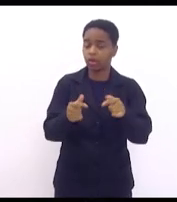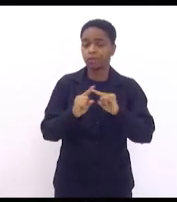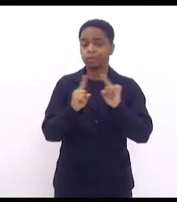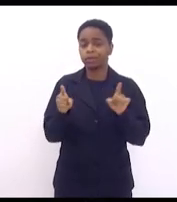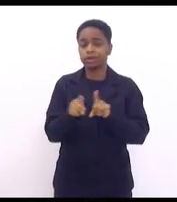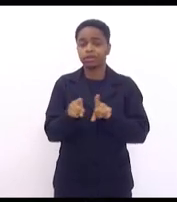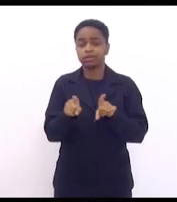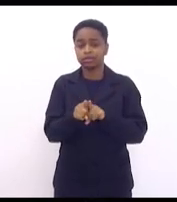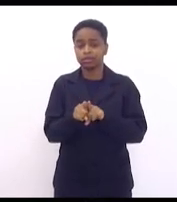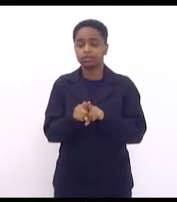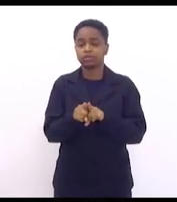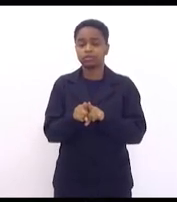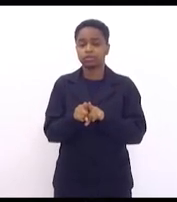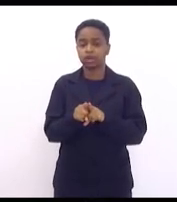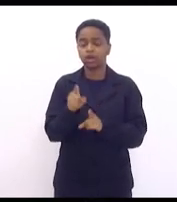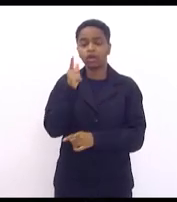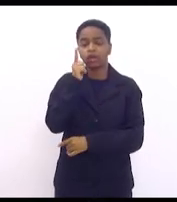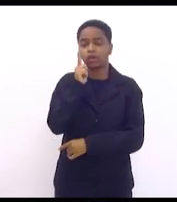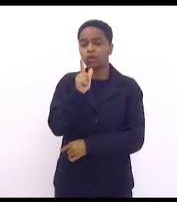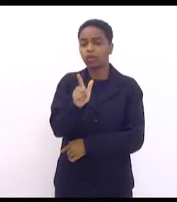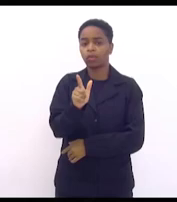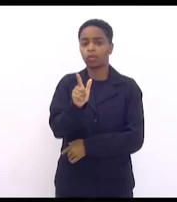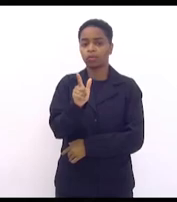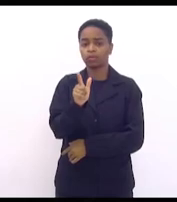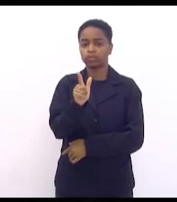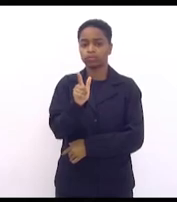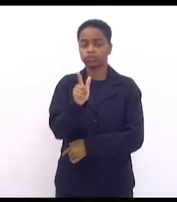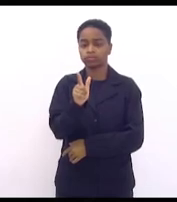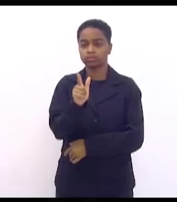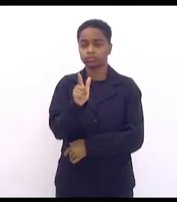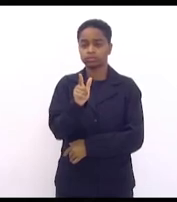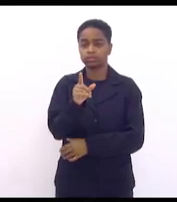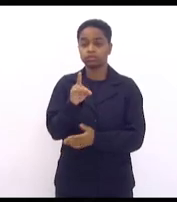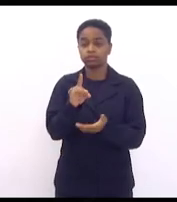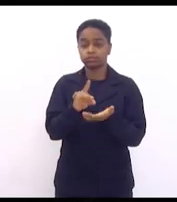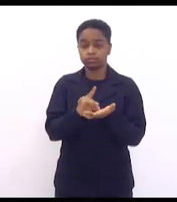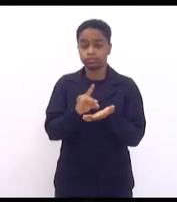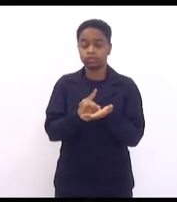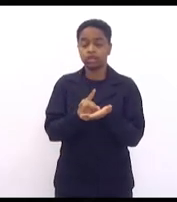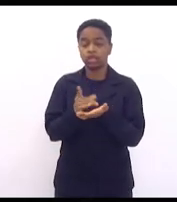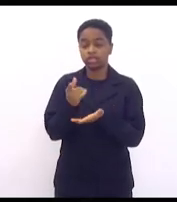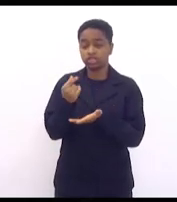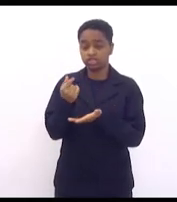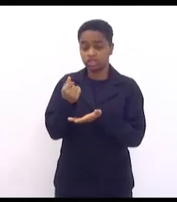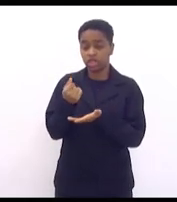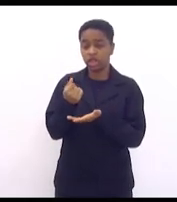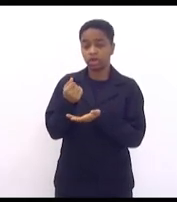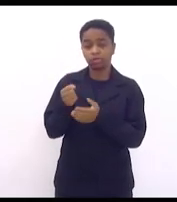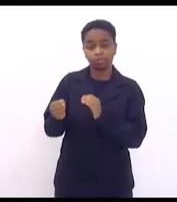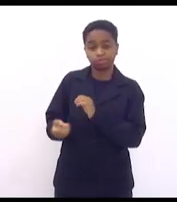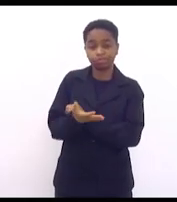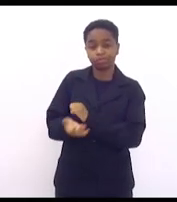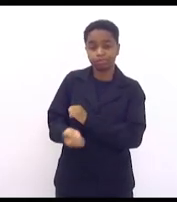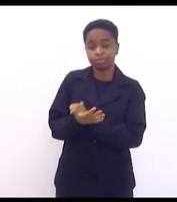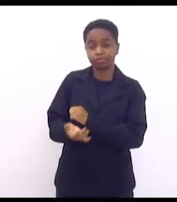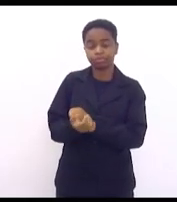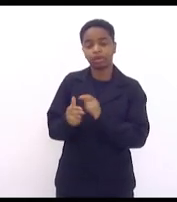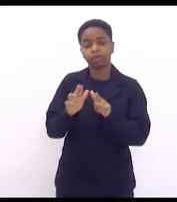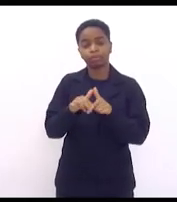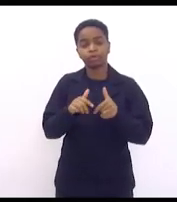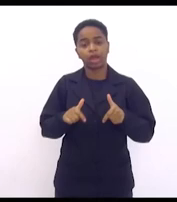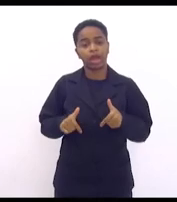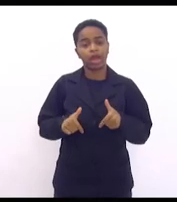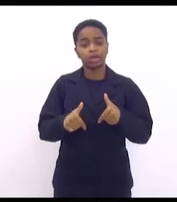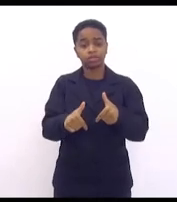estão também tendo a possibilidade de fazer a lavagem do dinheiro através de uma